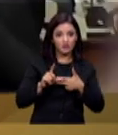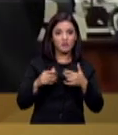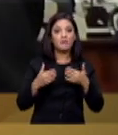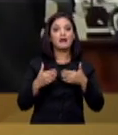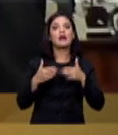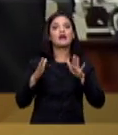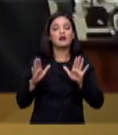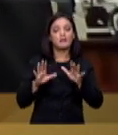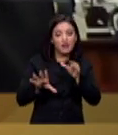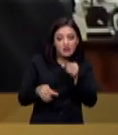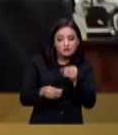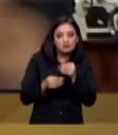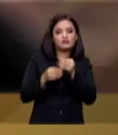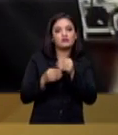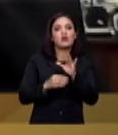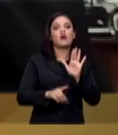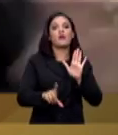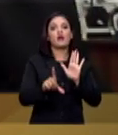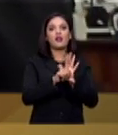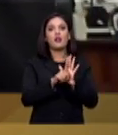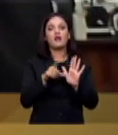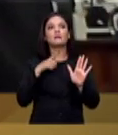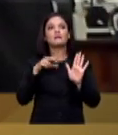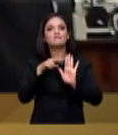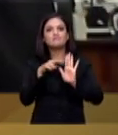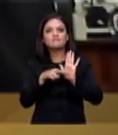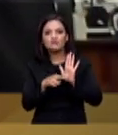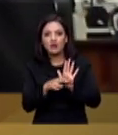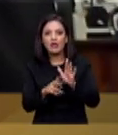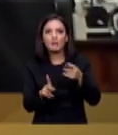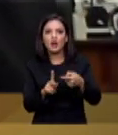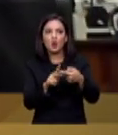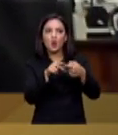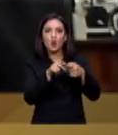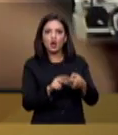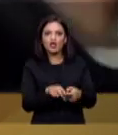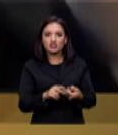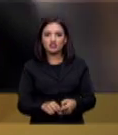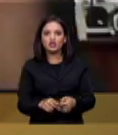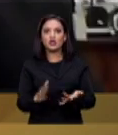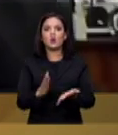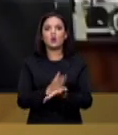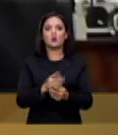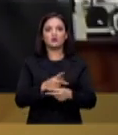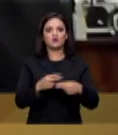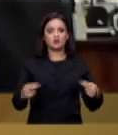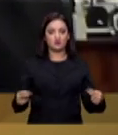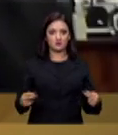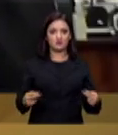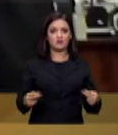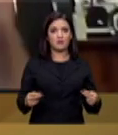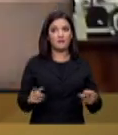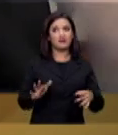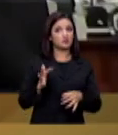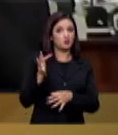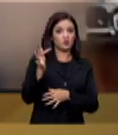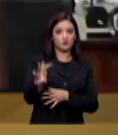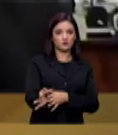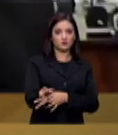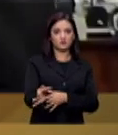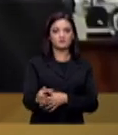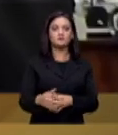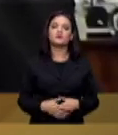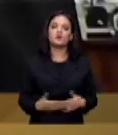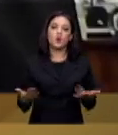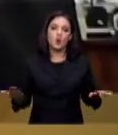fazer o suprimento e fazer uma regulação dessas leis num outro momento. Né? Aqui hoje